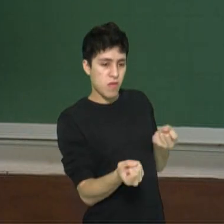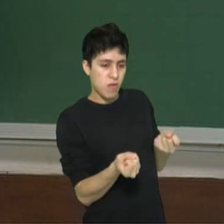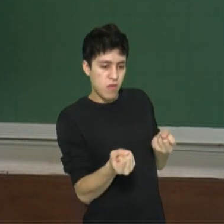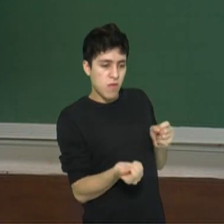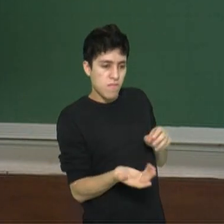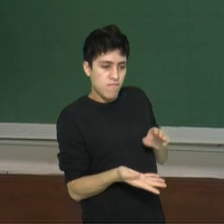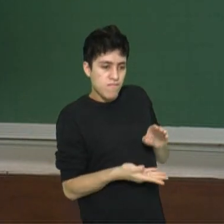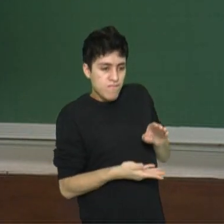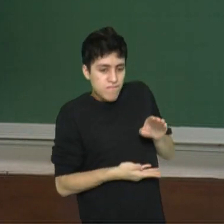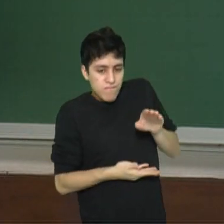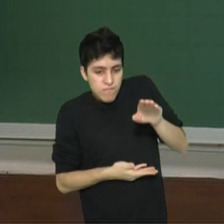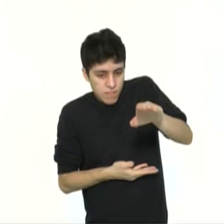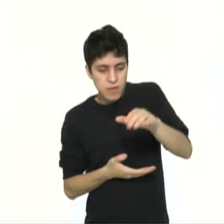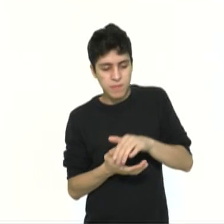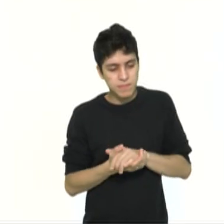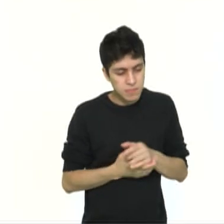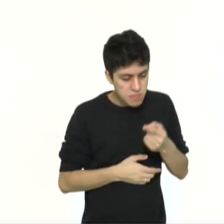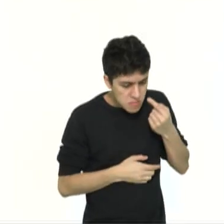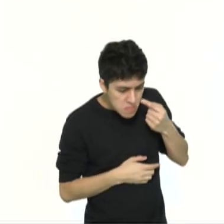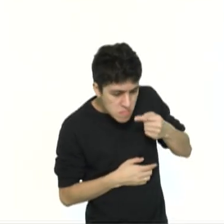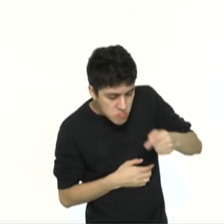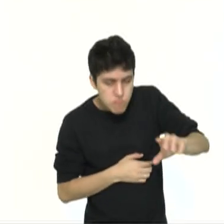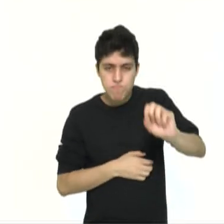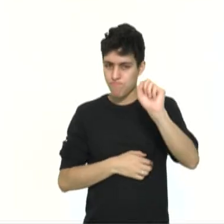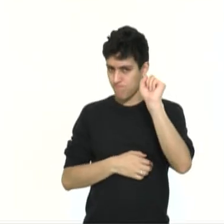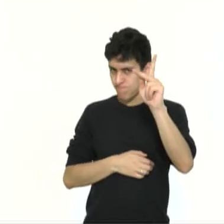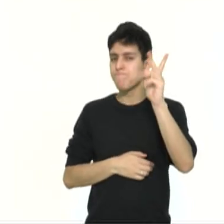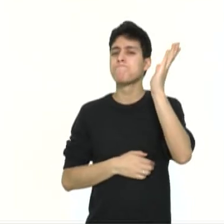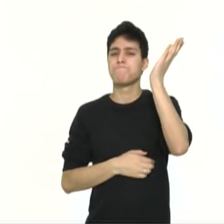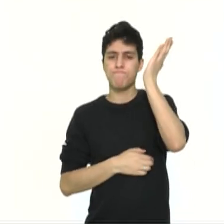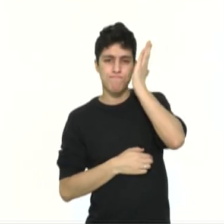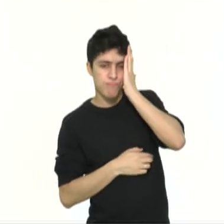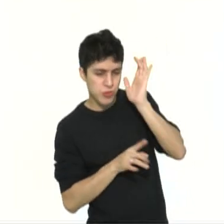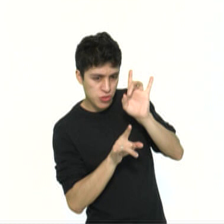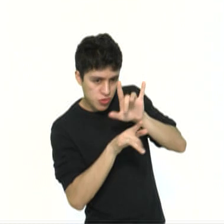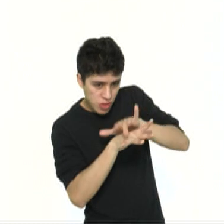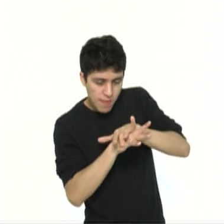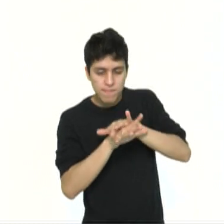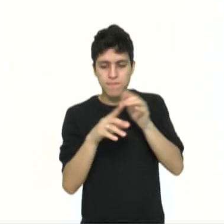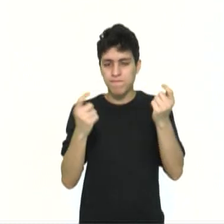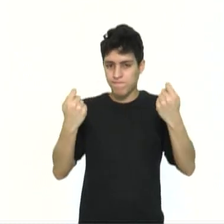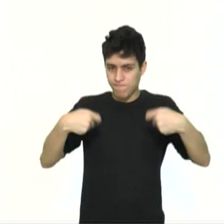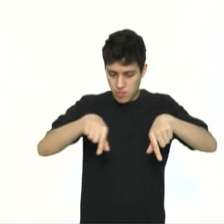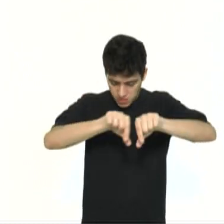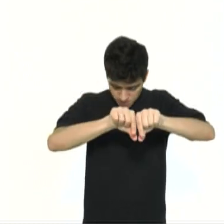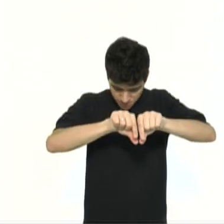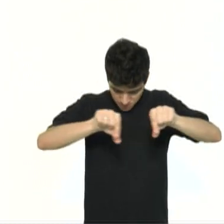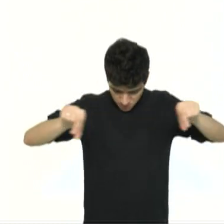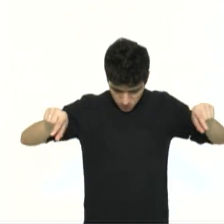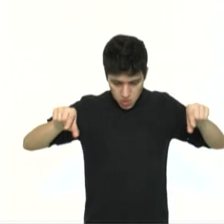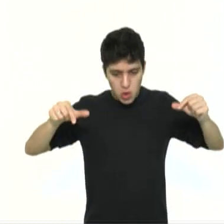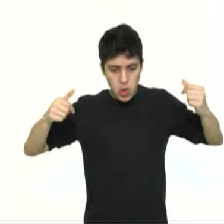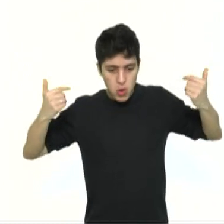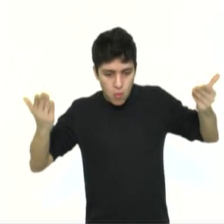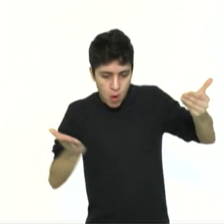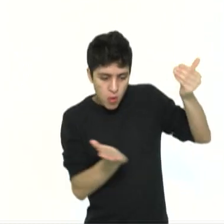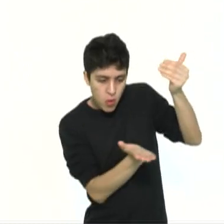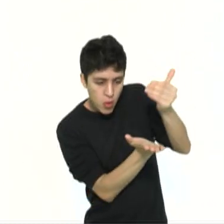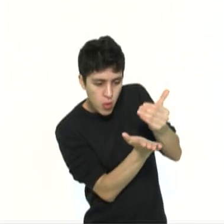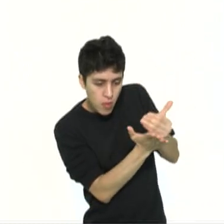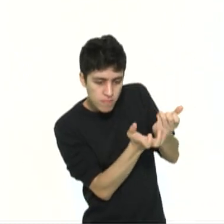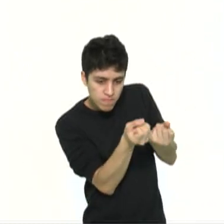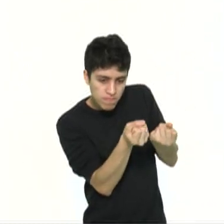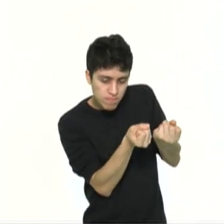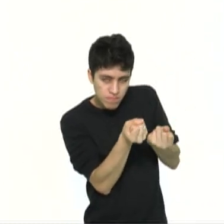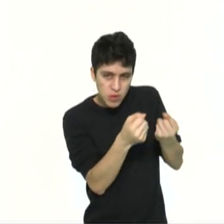determinar, calcular, dizer para nós, né? Dizer aí, colocar aí no seu material, qual é a posição inicial e